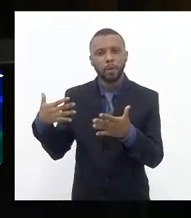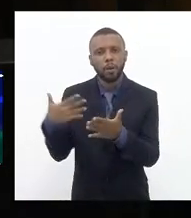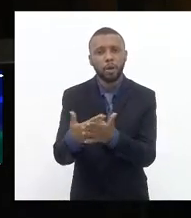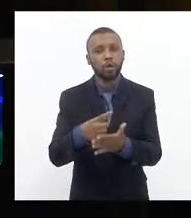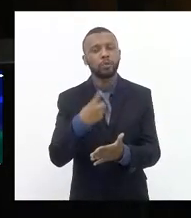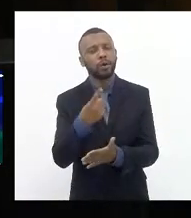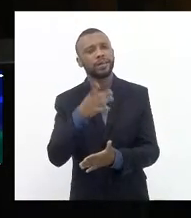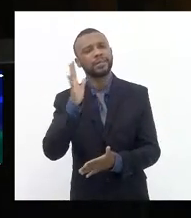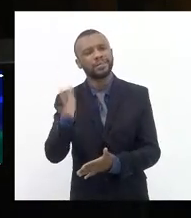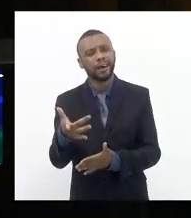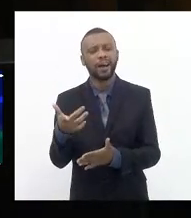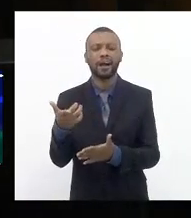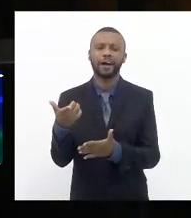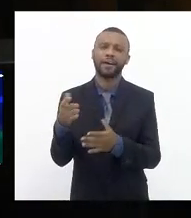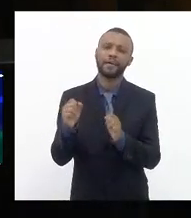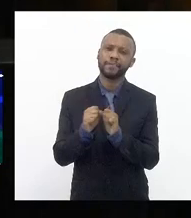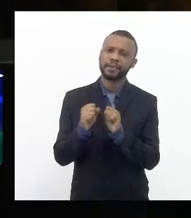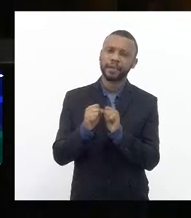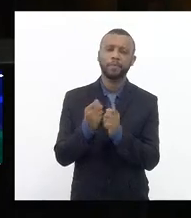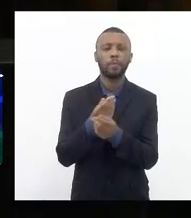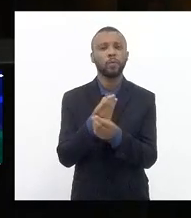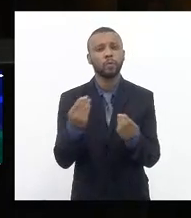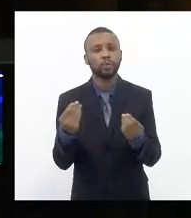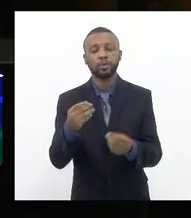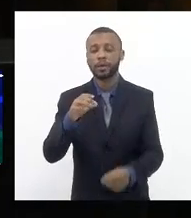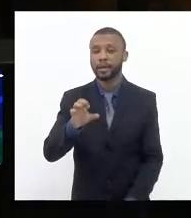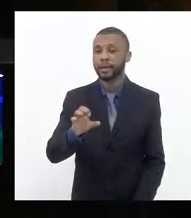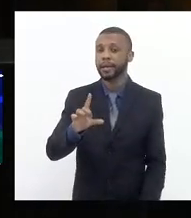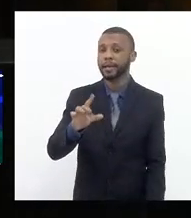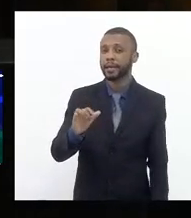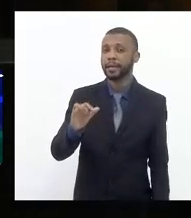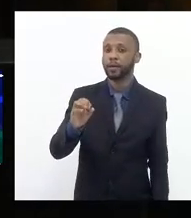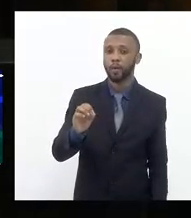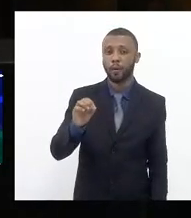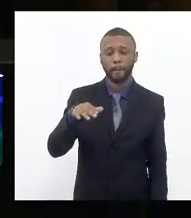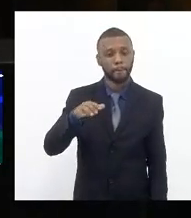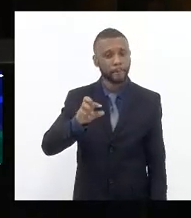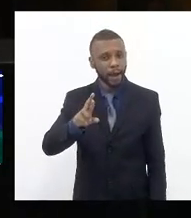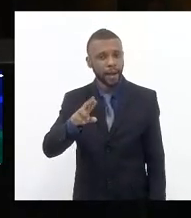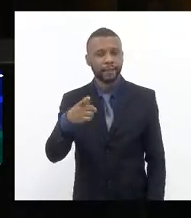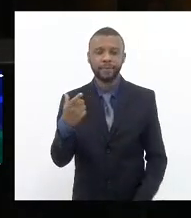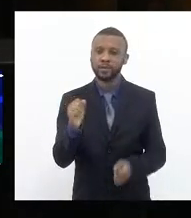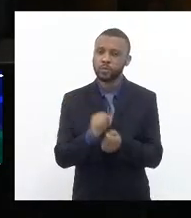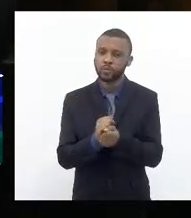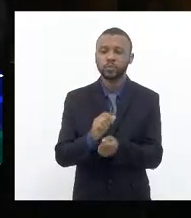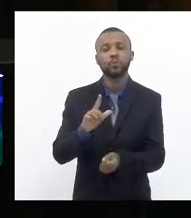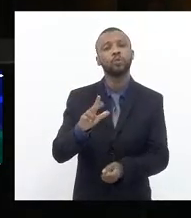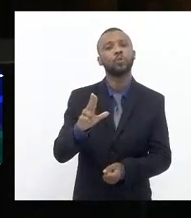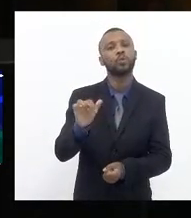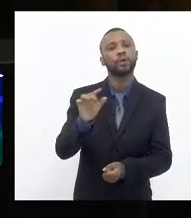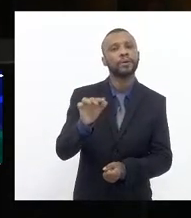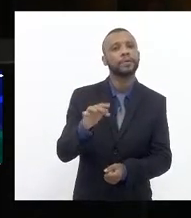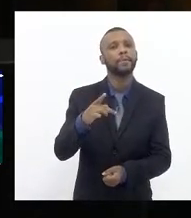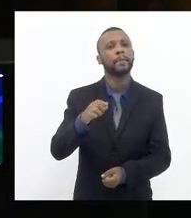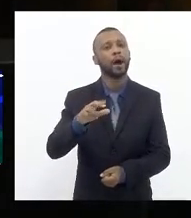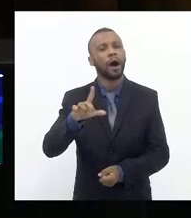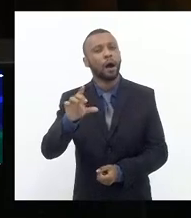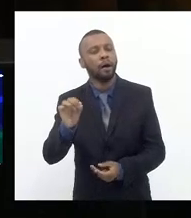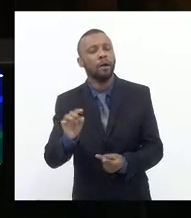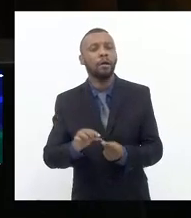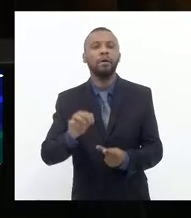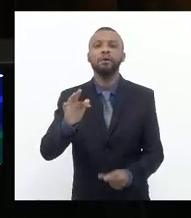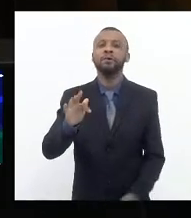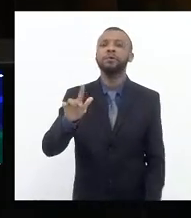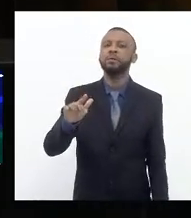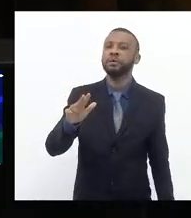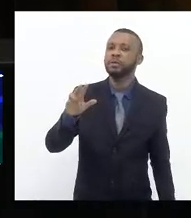muito isso. Eliomar, o Belo estava com a gente ainda, Luiz Paulo, Flávio, tantos de nós. Duas coisas importantes.